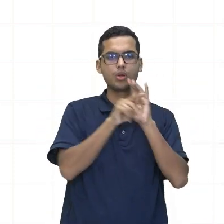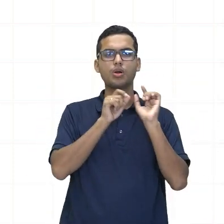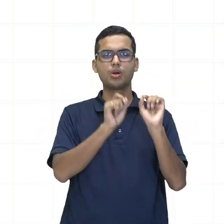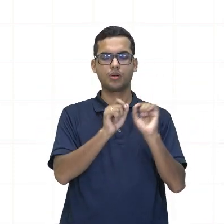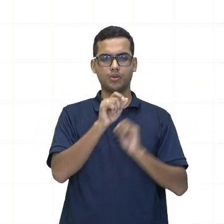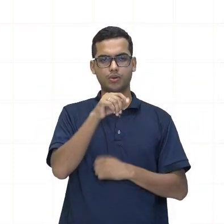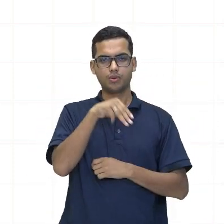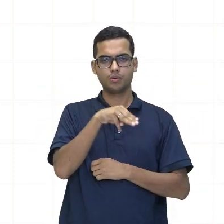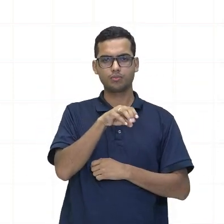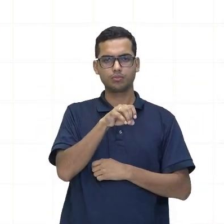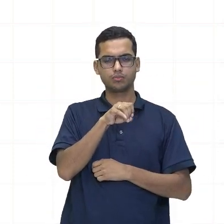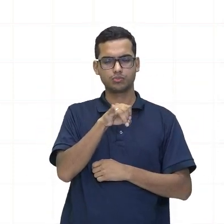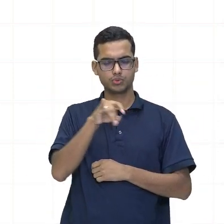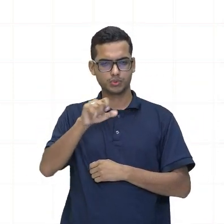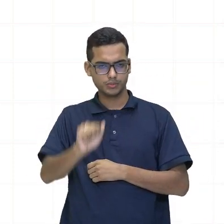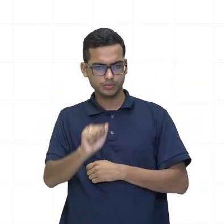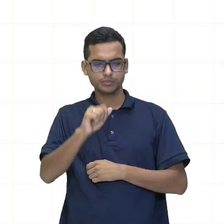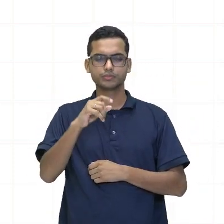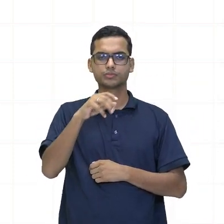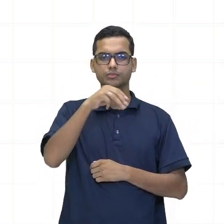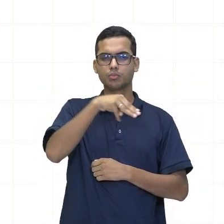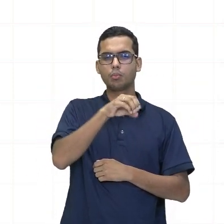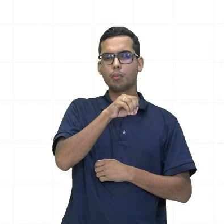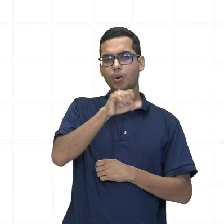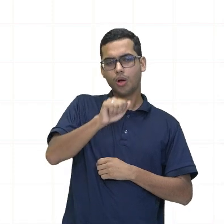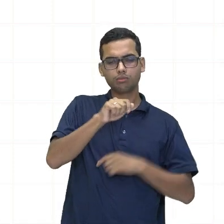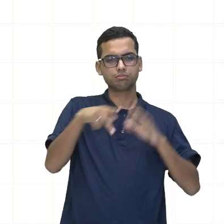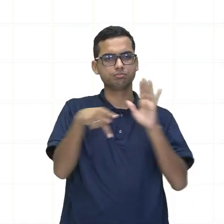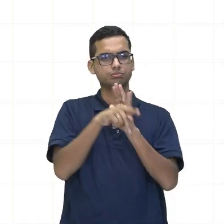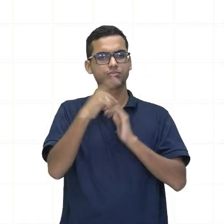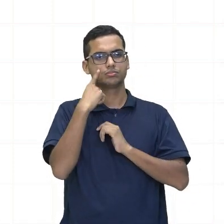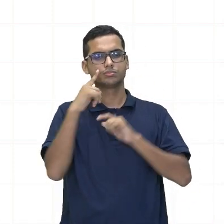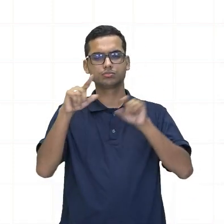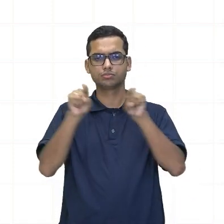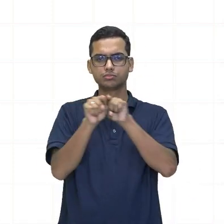aí, né, como o ponto mais ocidental, né?